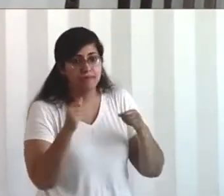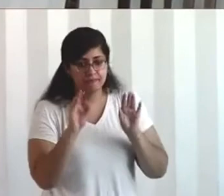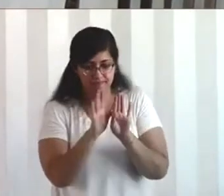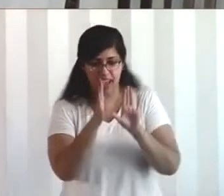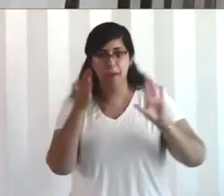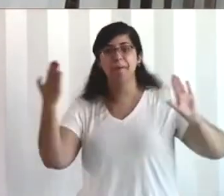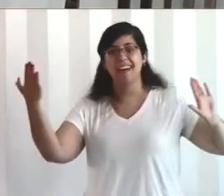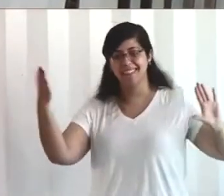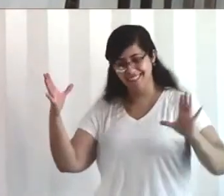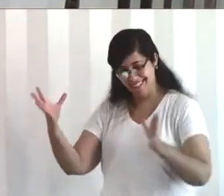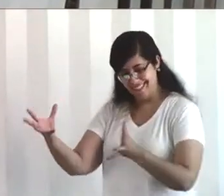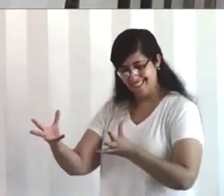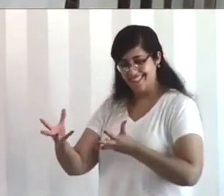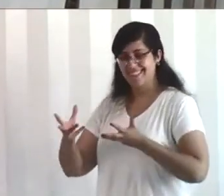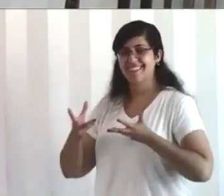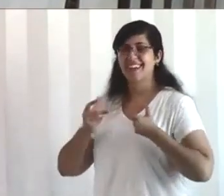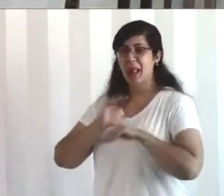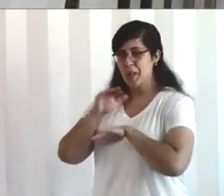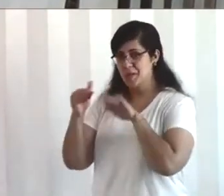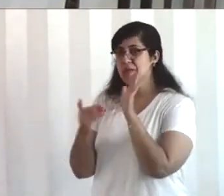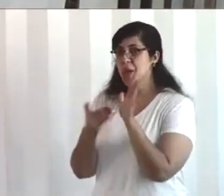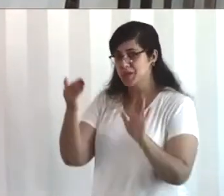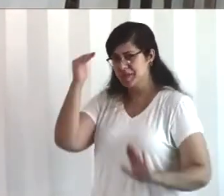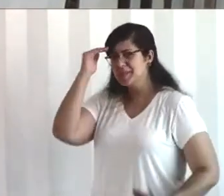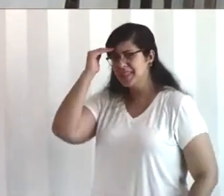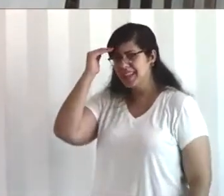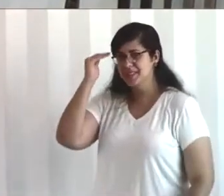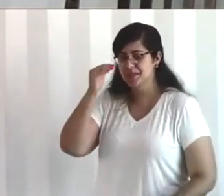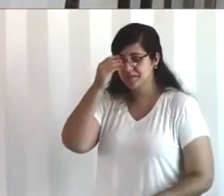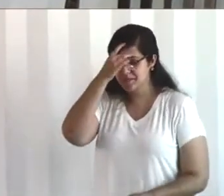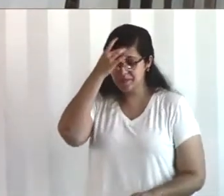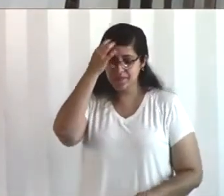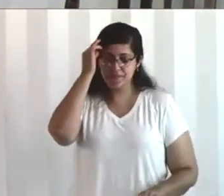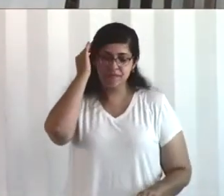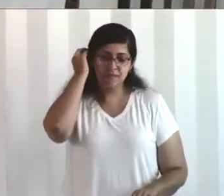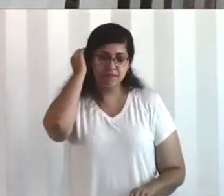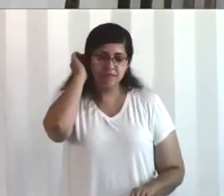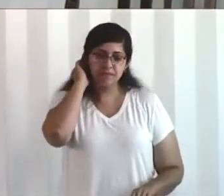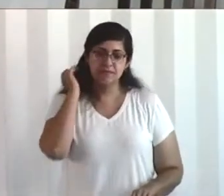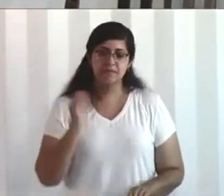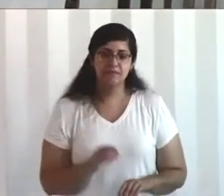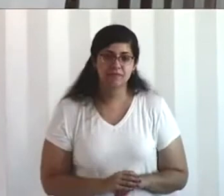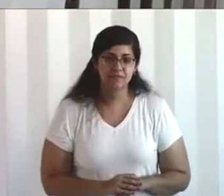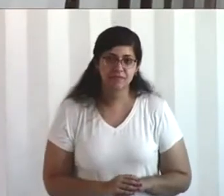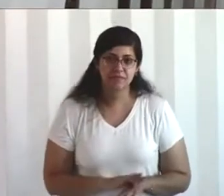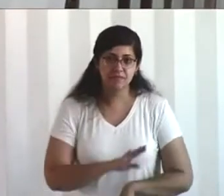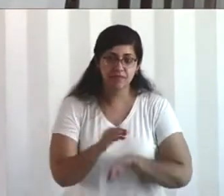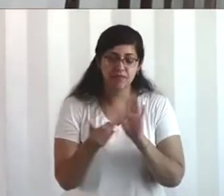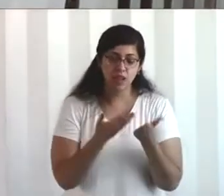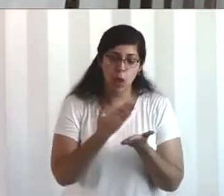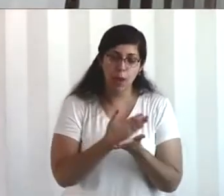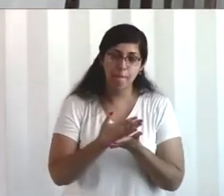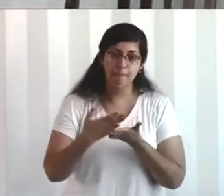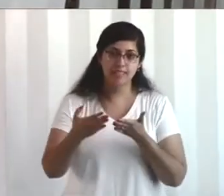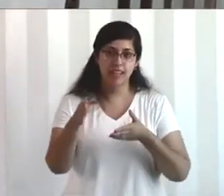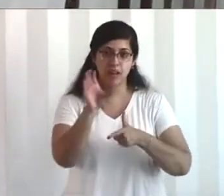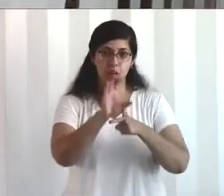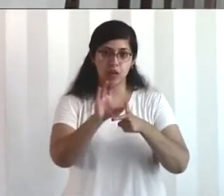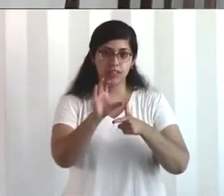que aconteceu aqui. Tanto Tício quanto Crispo começaram a igreja de Corinto nas